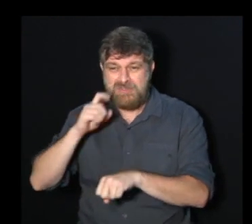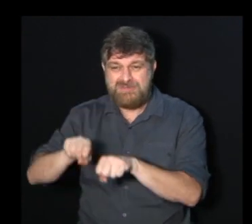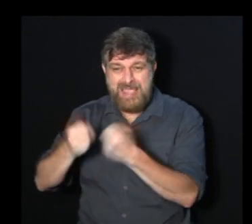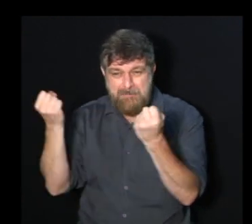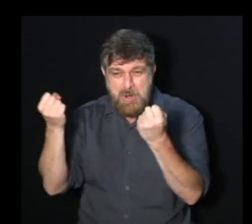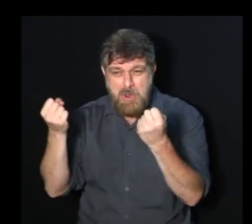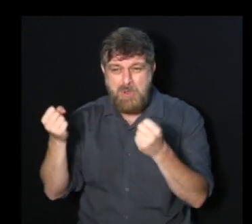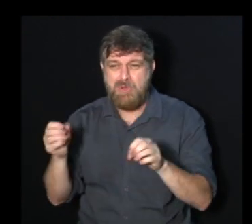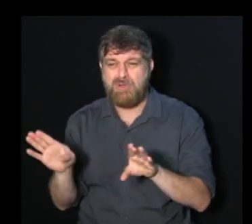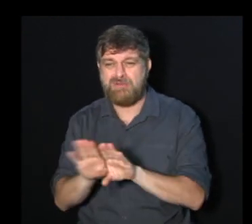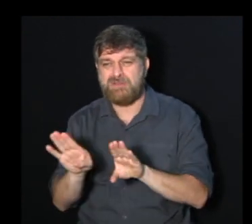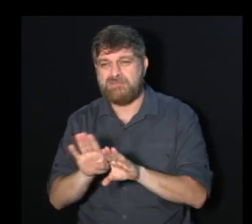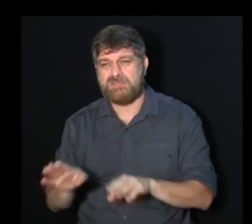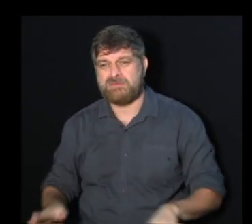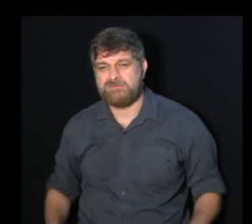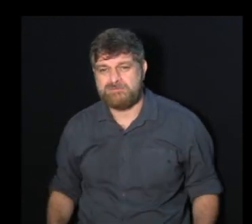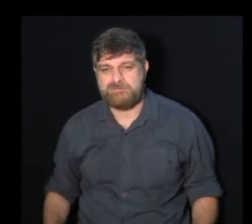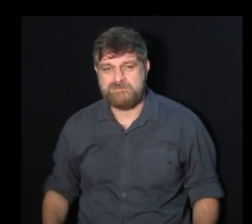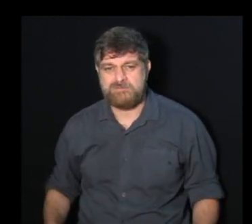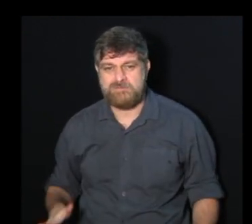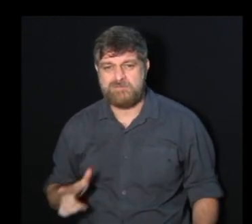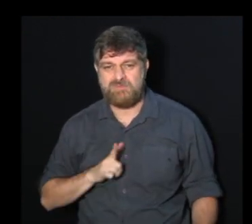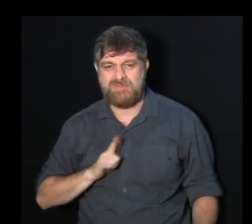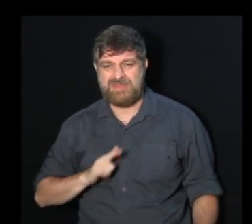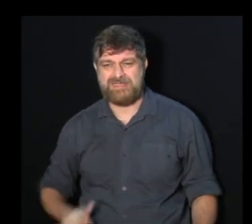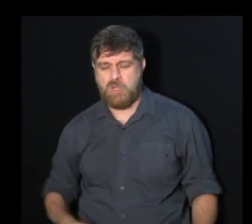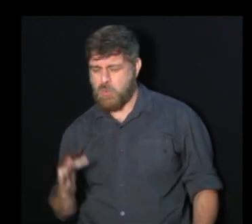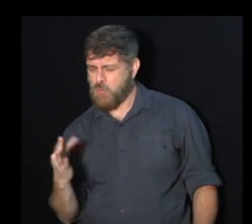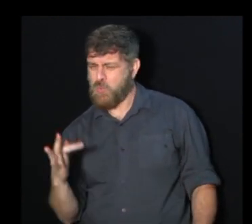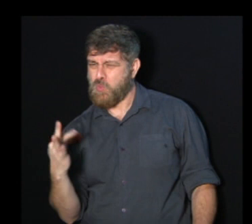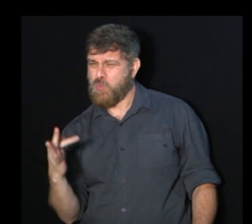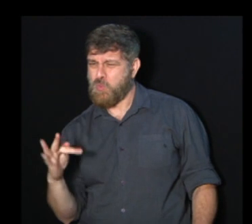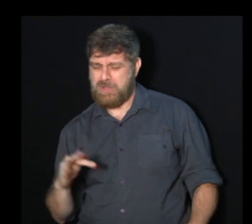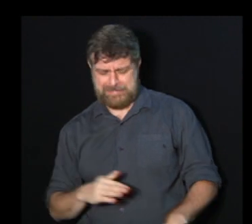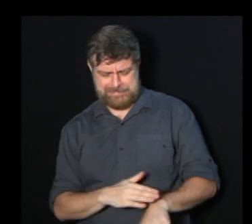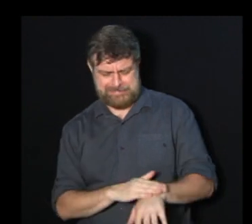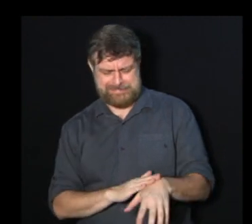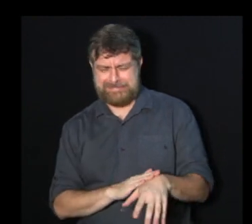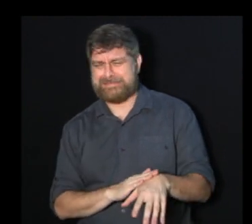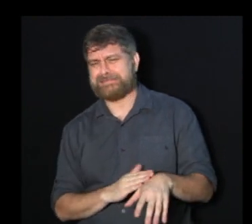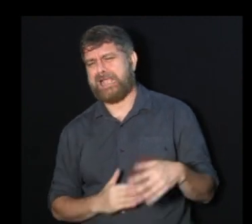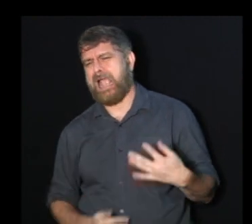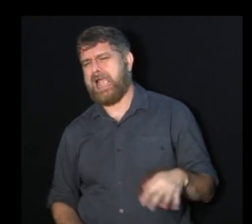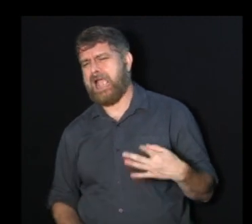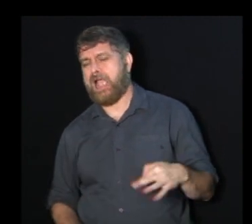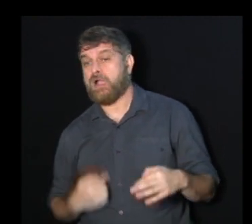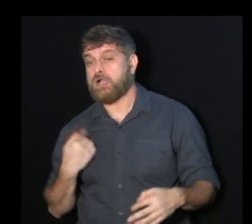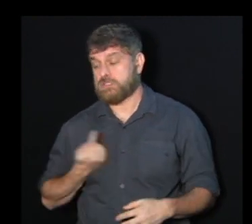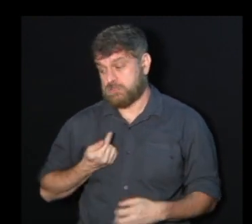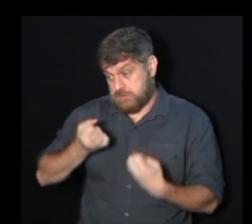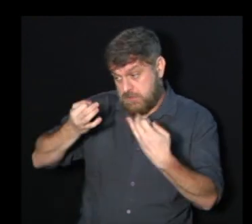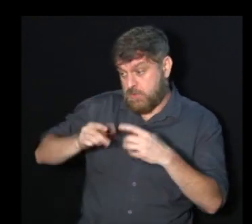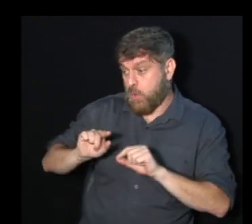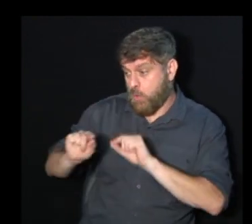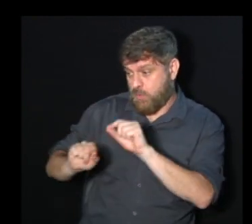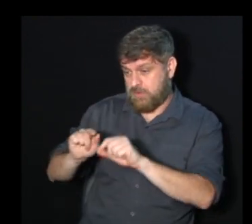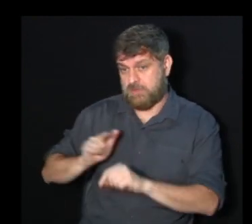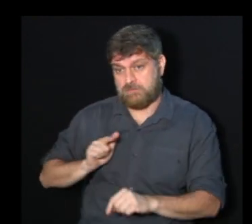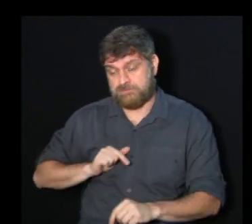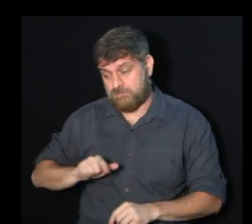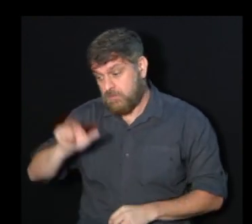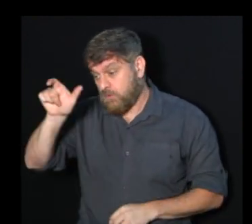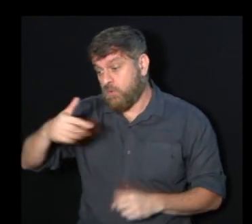por um tecido lesionado. Então, o que a gente consegue fazer? Falar assim, olha, e a